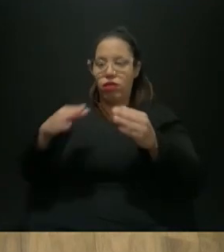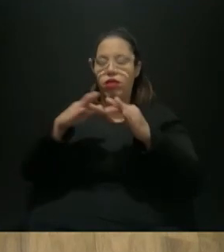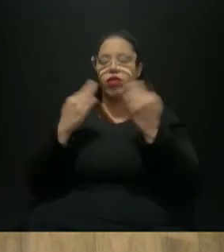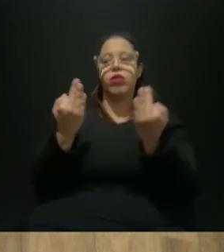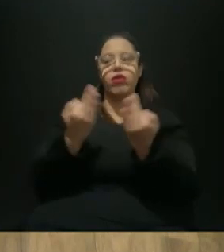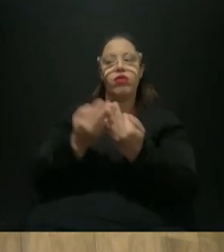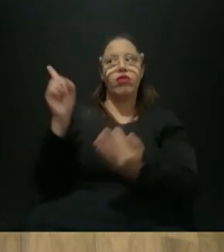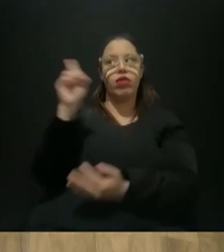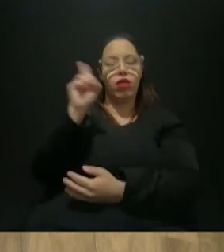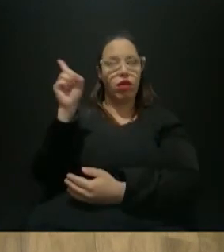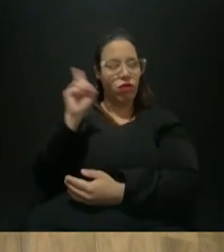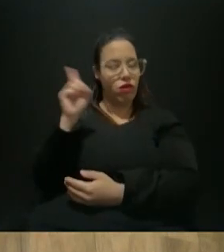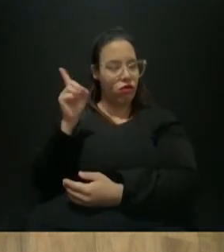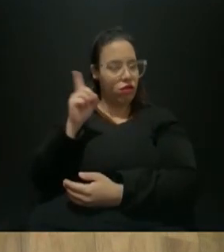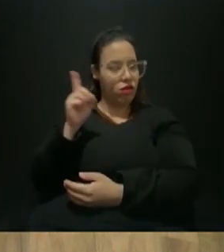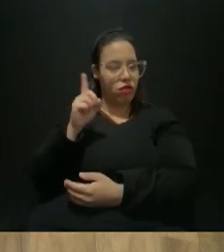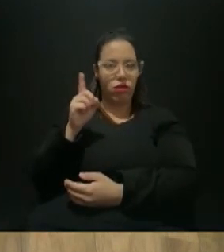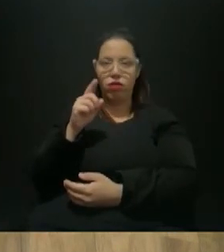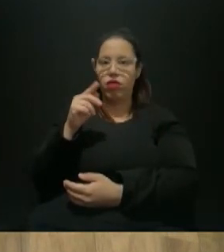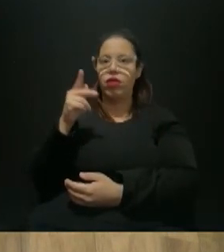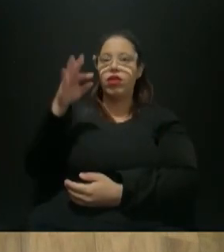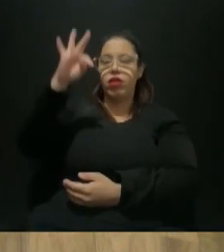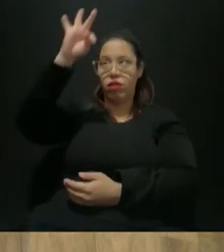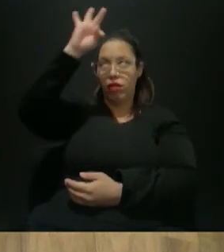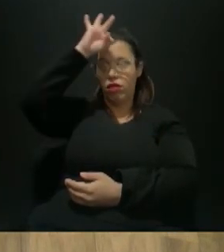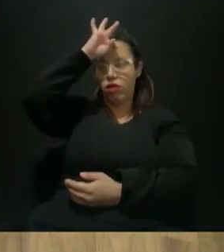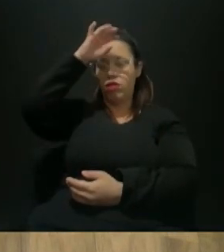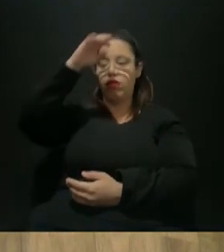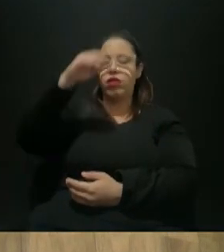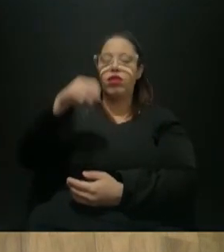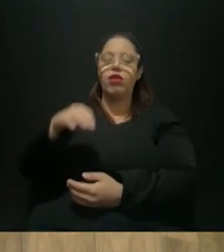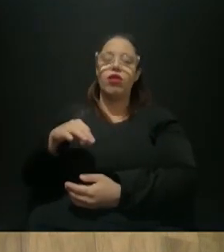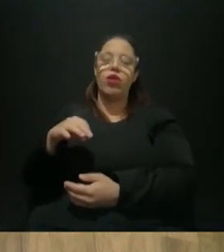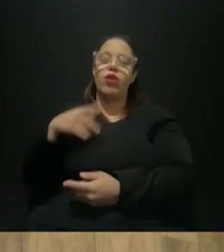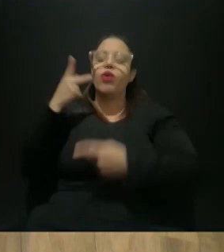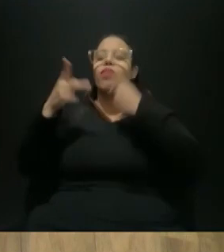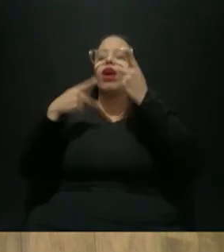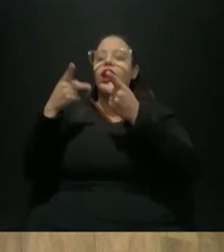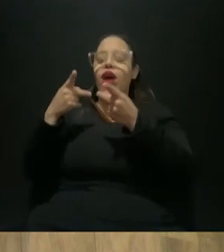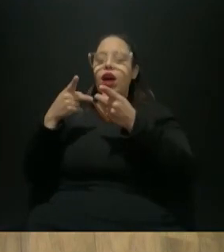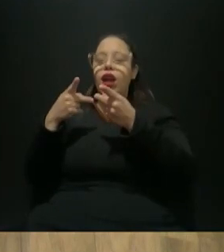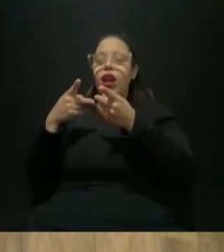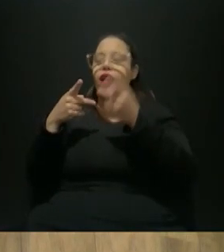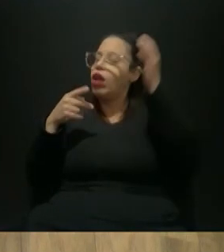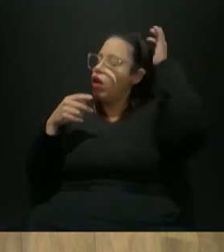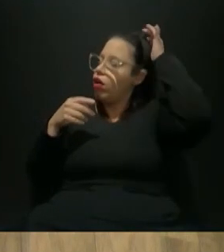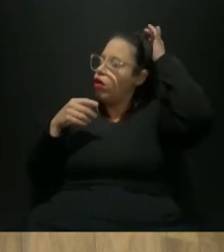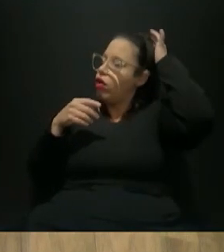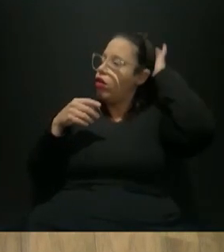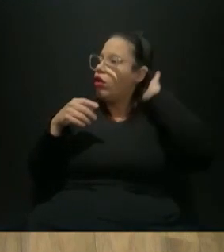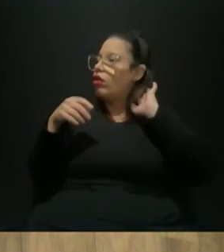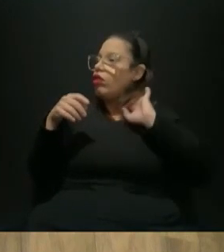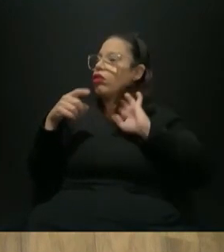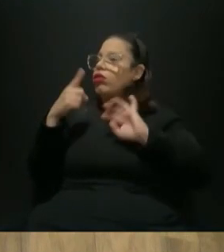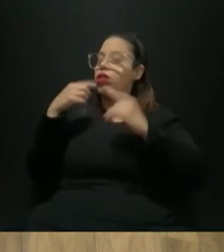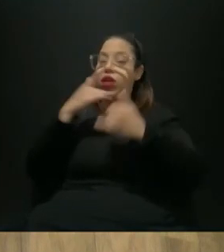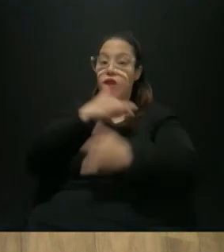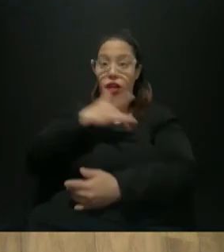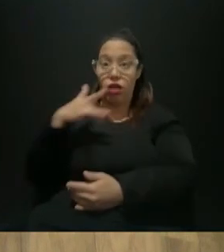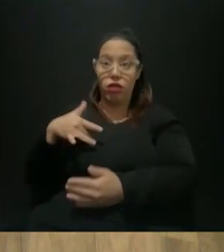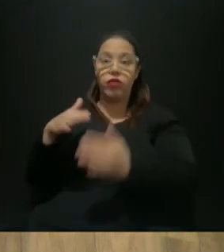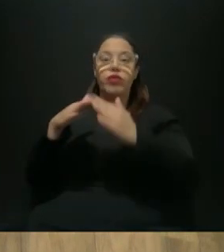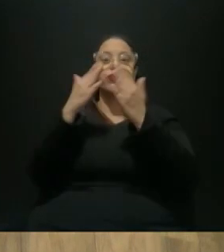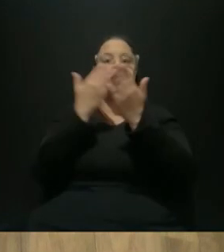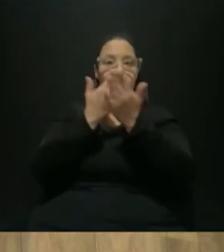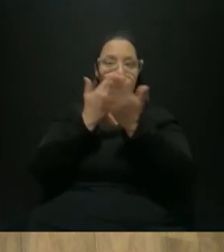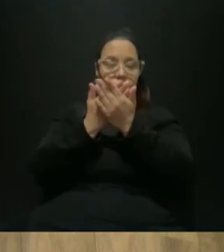Não. Quando o Tiago fala da violação de direitos, né, ela pode acontecer em qualquer espaço, né? Na saúde, na escola, em